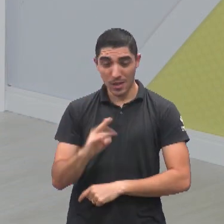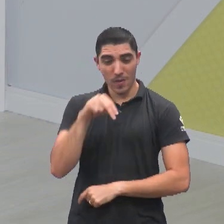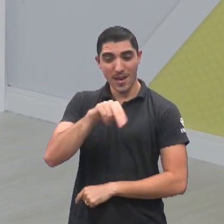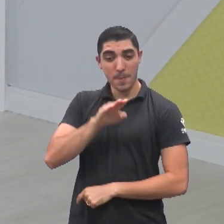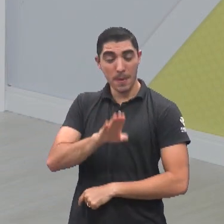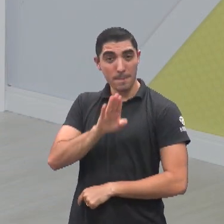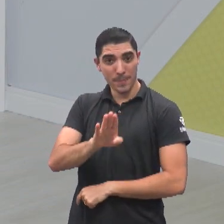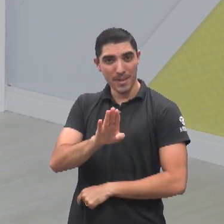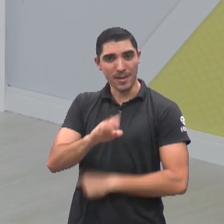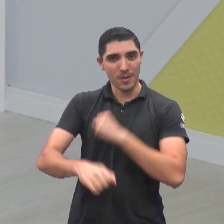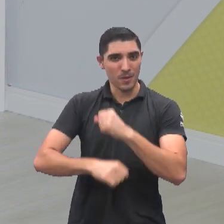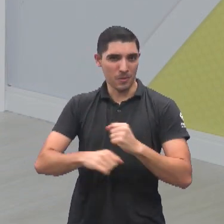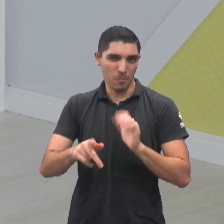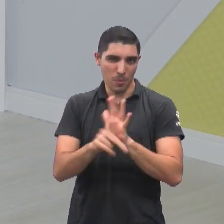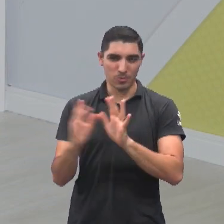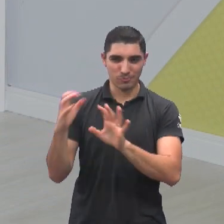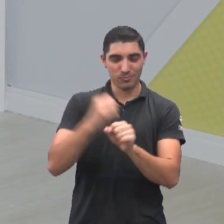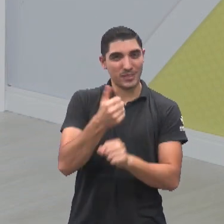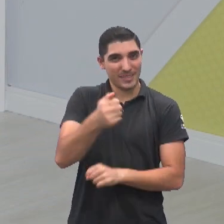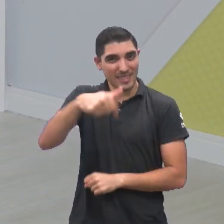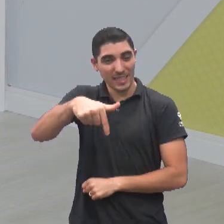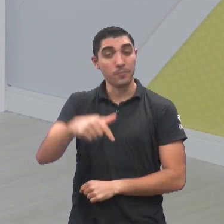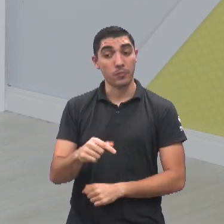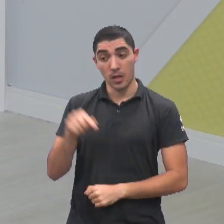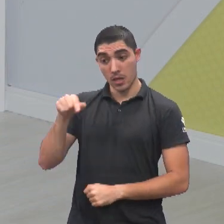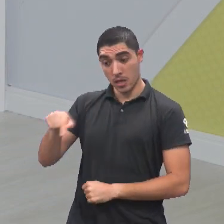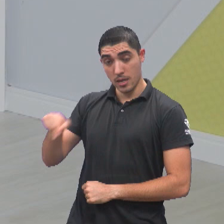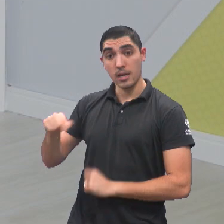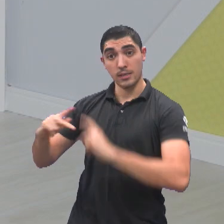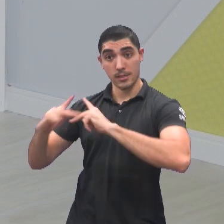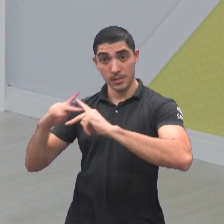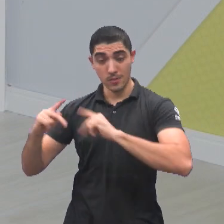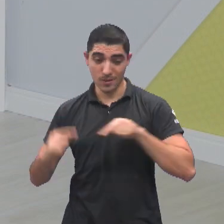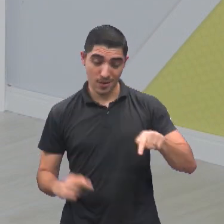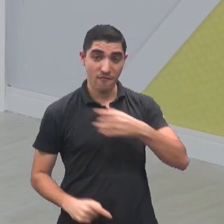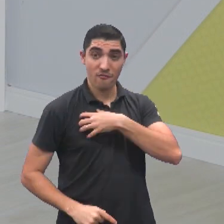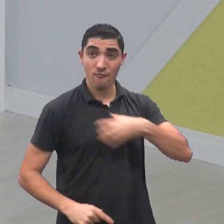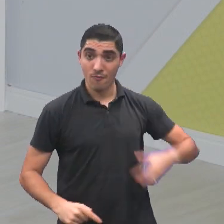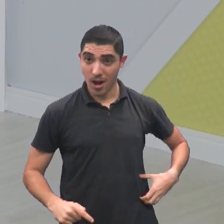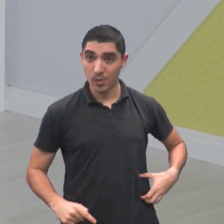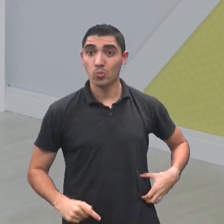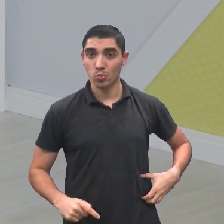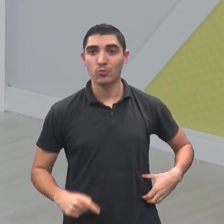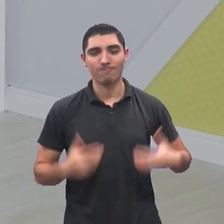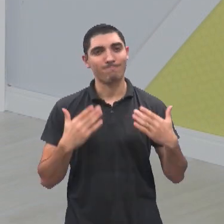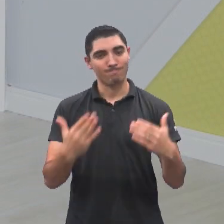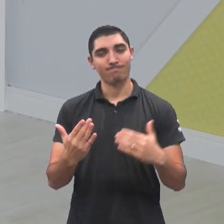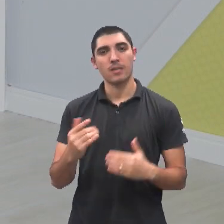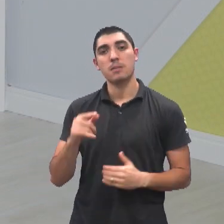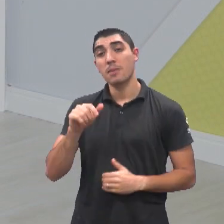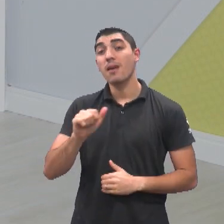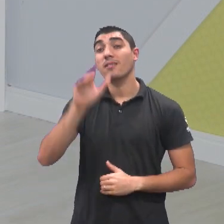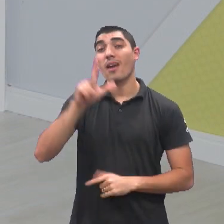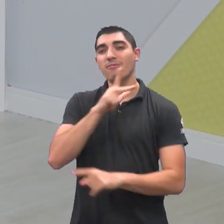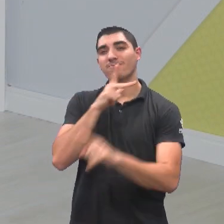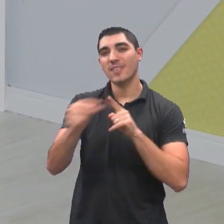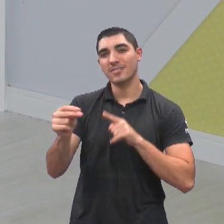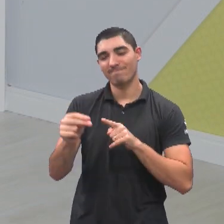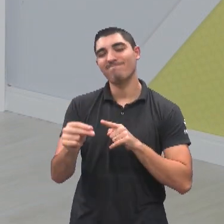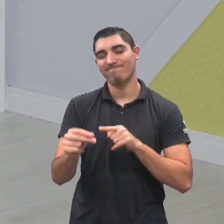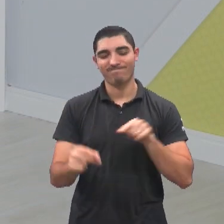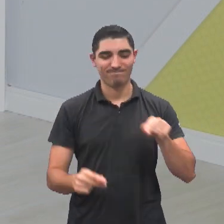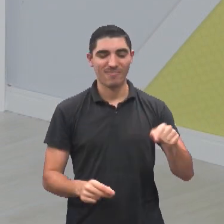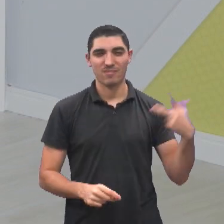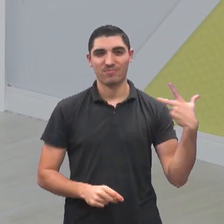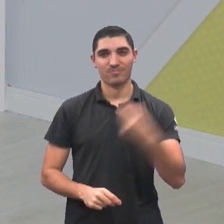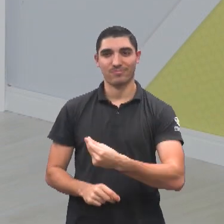José e Vasco da Gama. São José recebeu o Vascão da Massa na Farmaconde Arena e quem levou a melhor foram os visitantes.